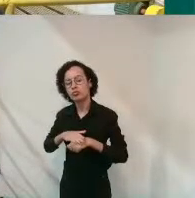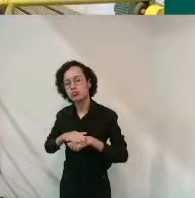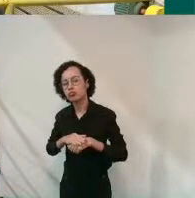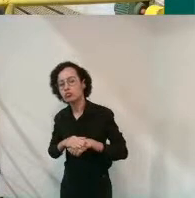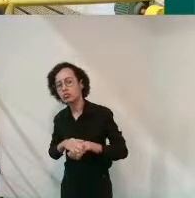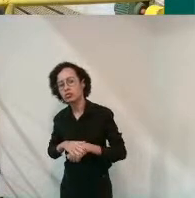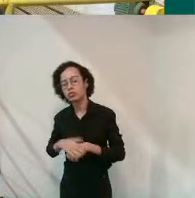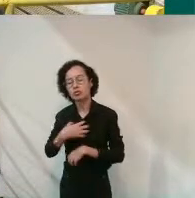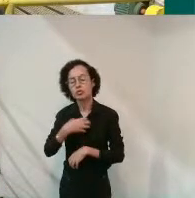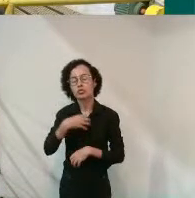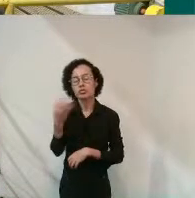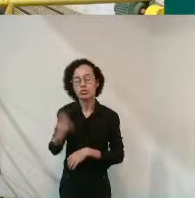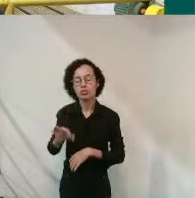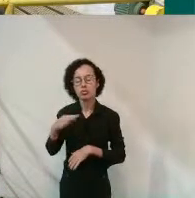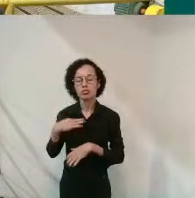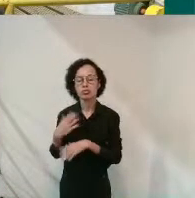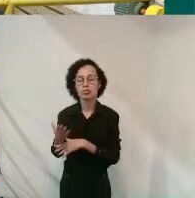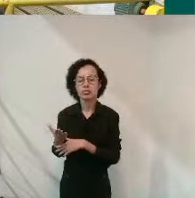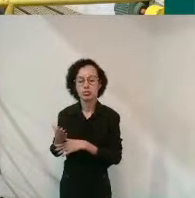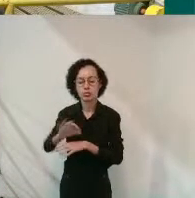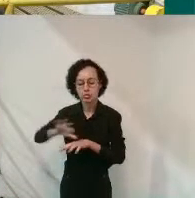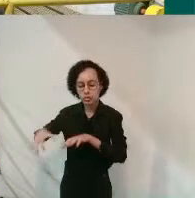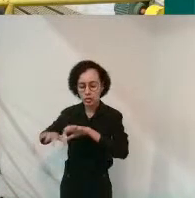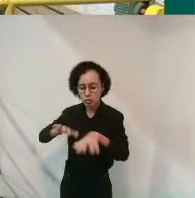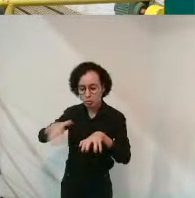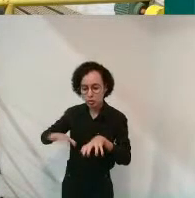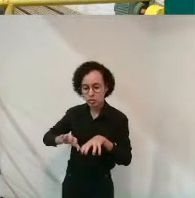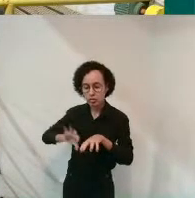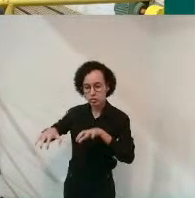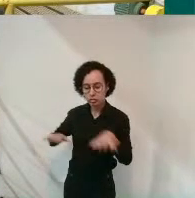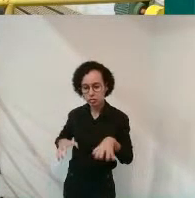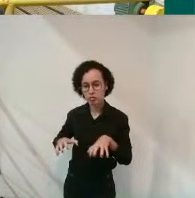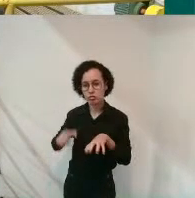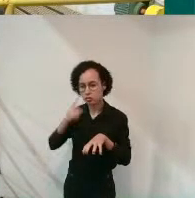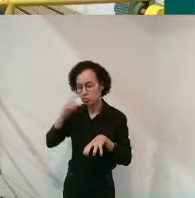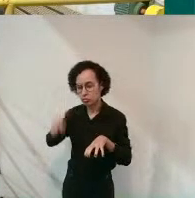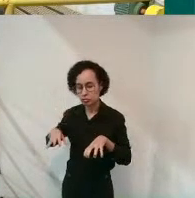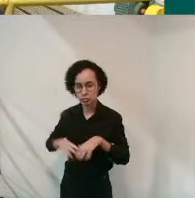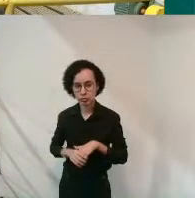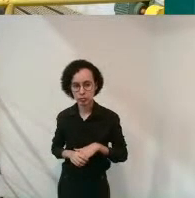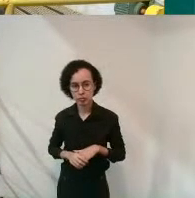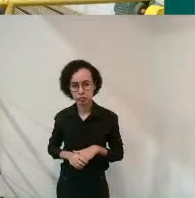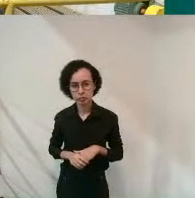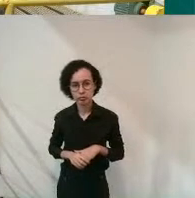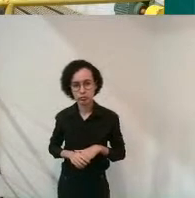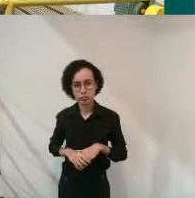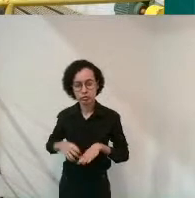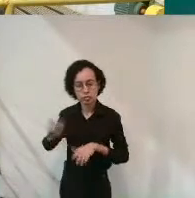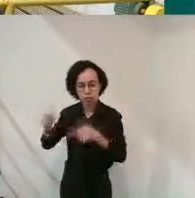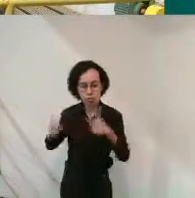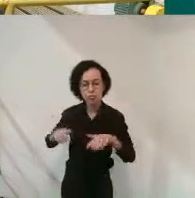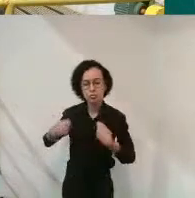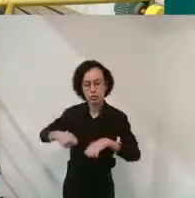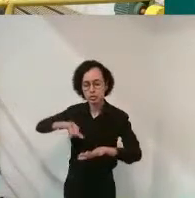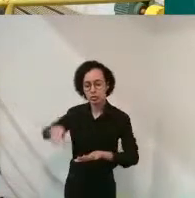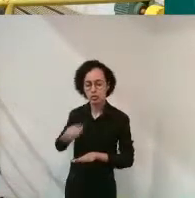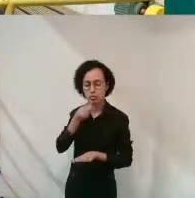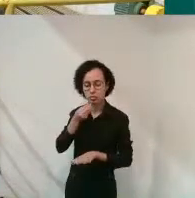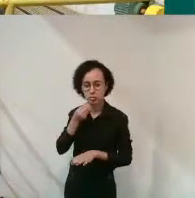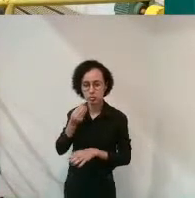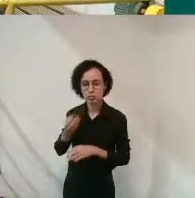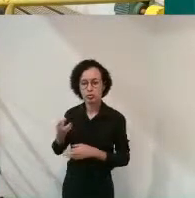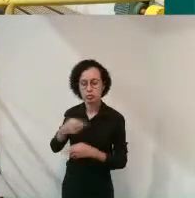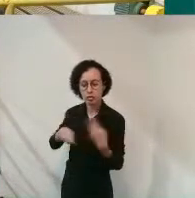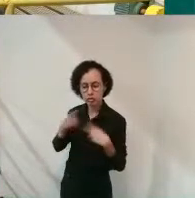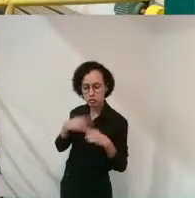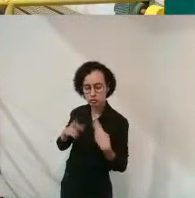dos resíduos. Para um aterro sanitário, deve encaminhar apenas os rejeitos. Tudo mais deve ser reciclado,